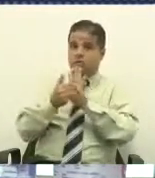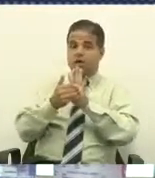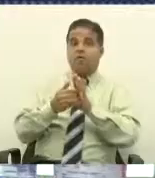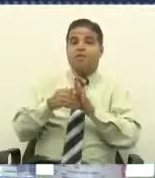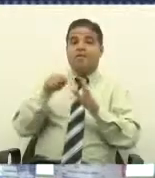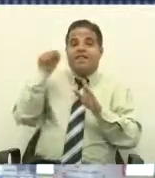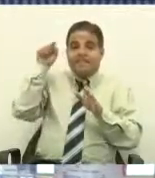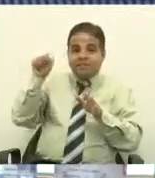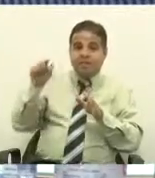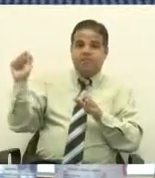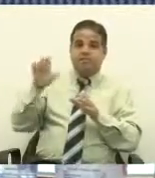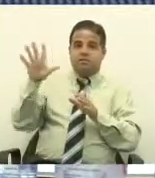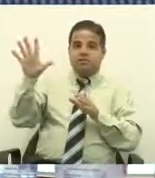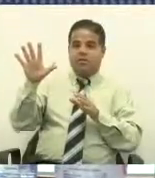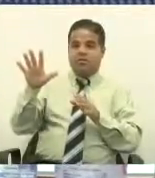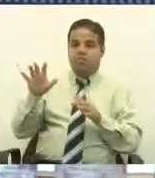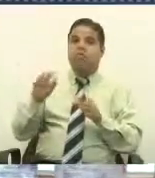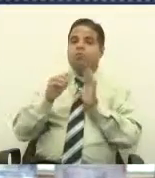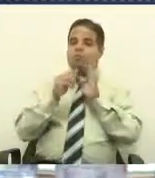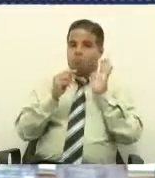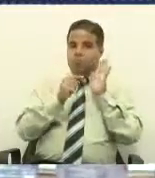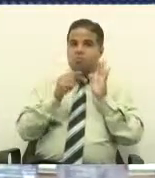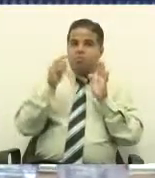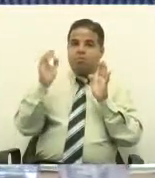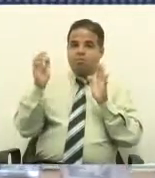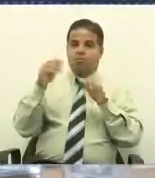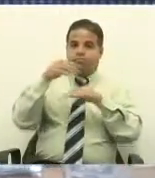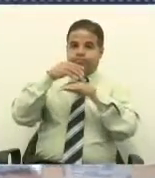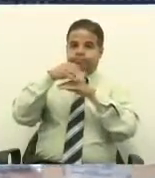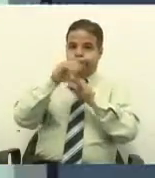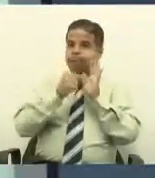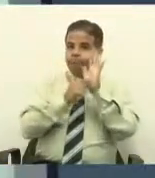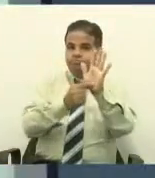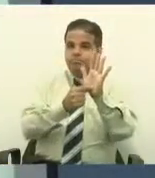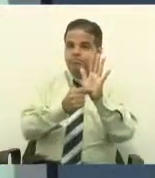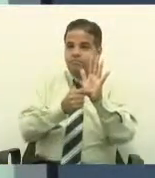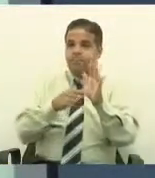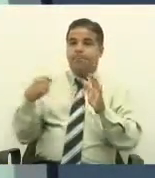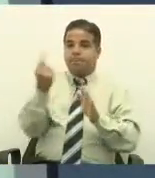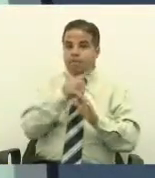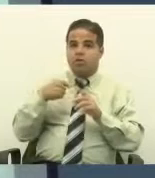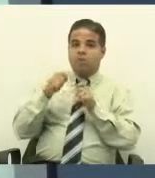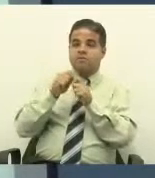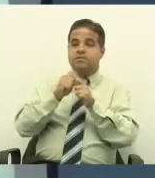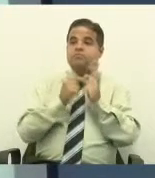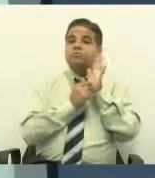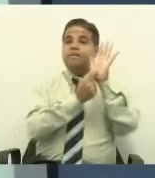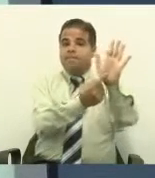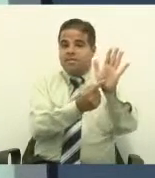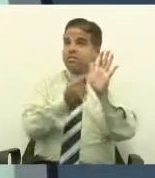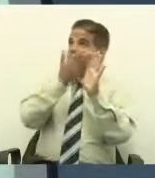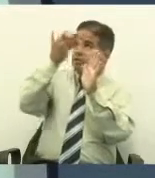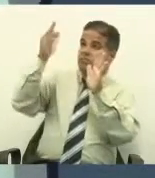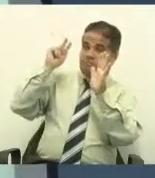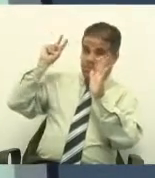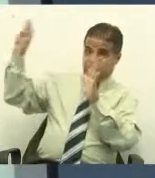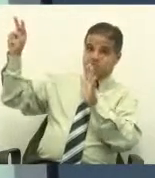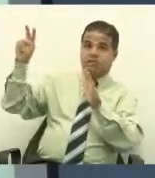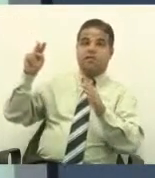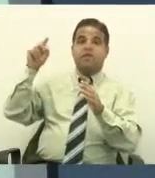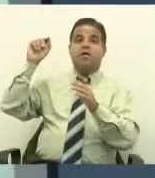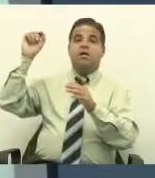R$ 18.935.164.34. Nesse valor, pode passar, Ramon, por favor. Nós fizemos uma apresentação para vocês.